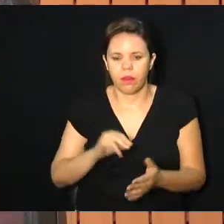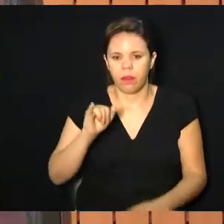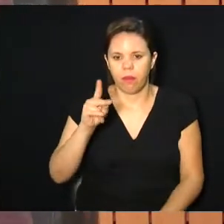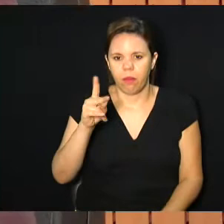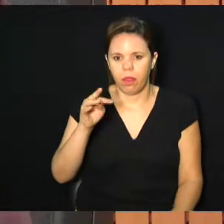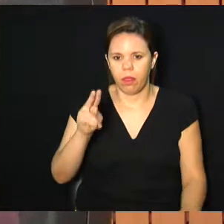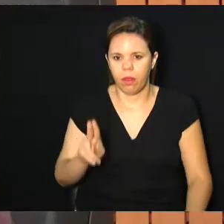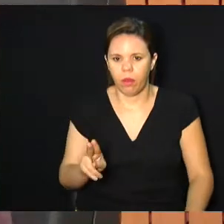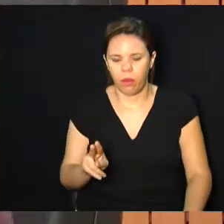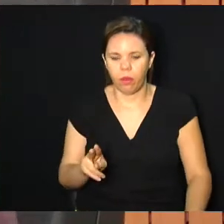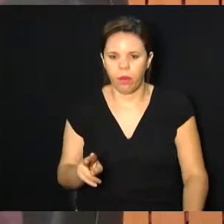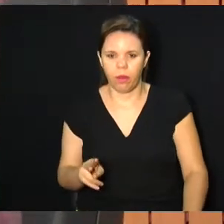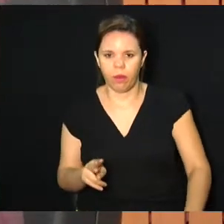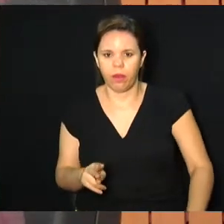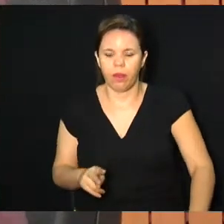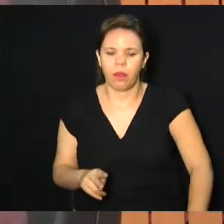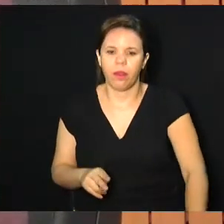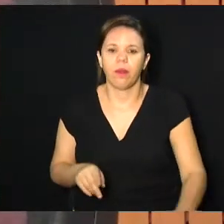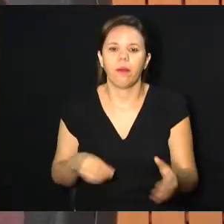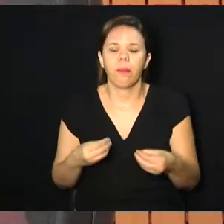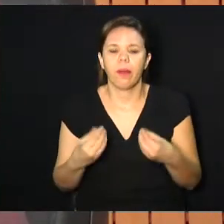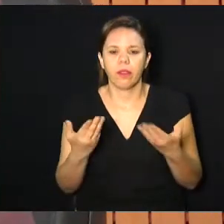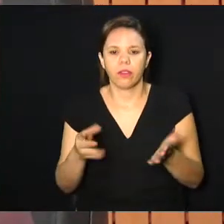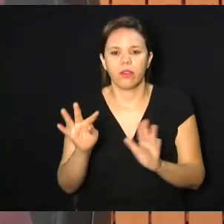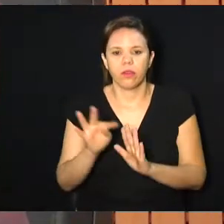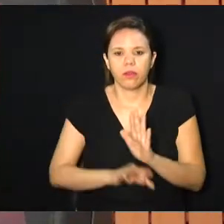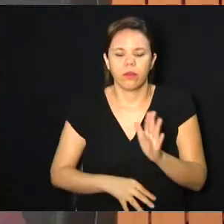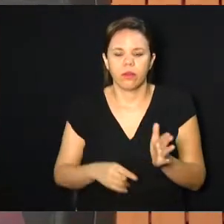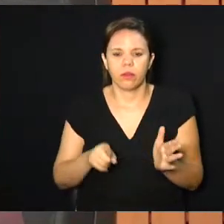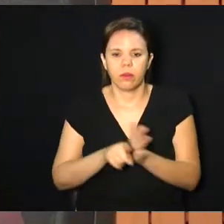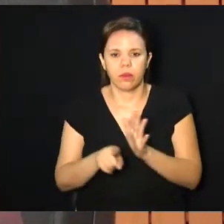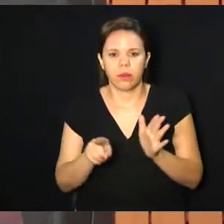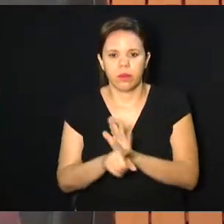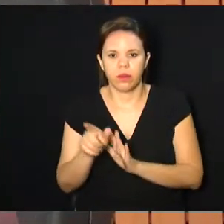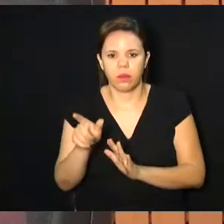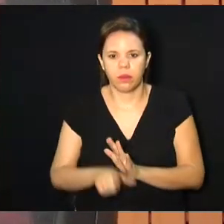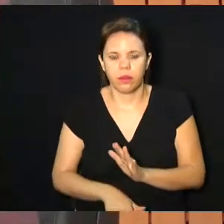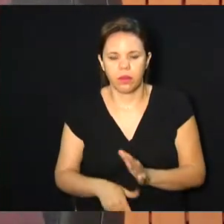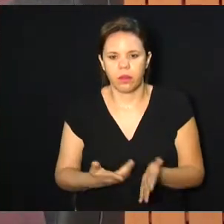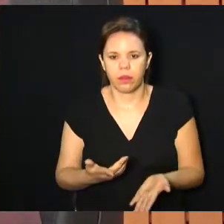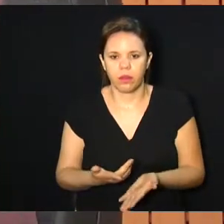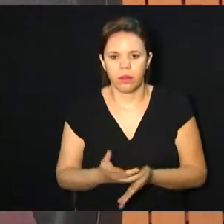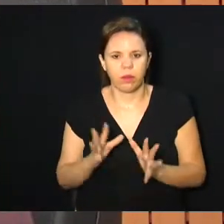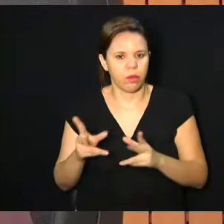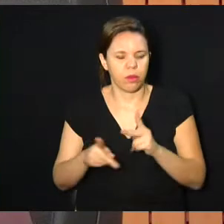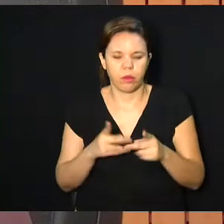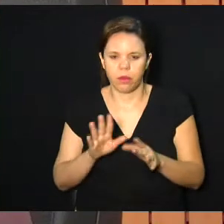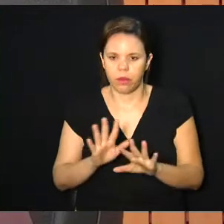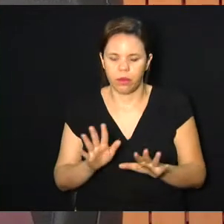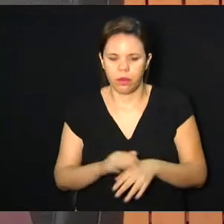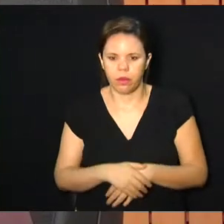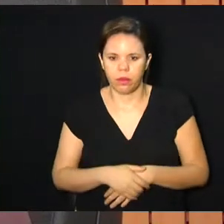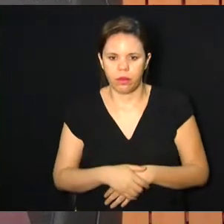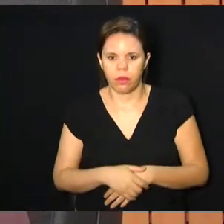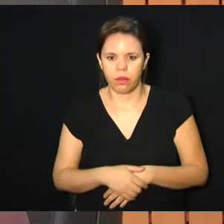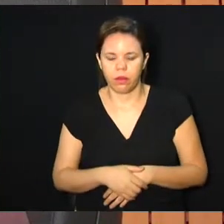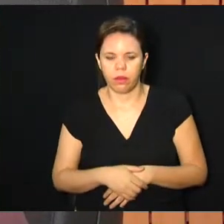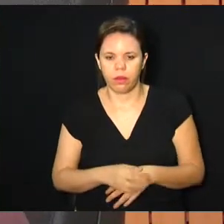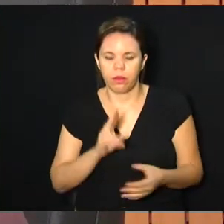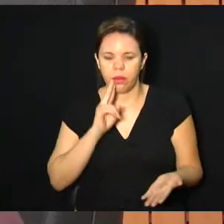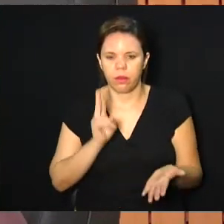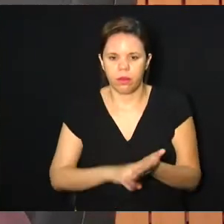a prefeitura mandou um questionáriozinho, e a galera respondia desculpa, não foi para todo mundo, mas na